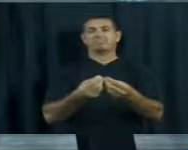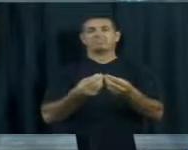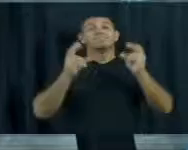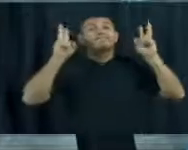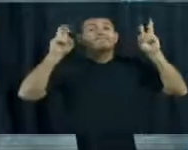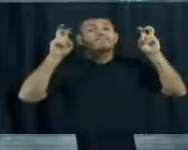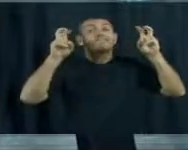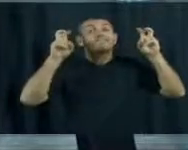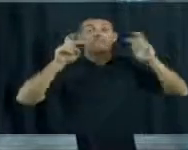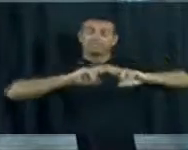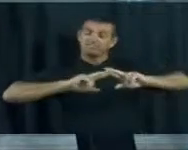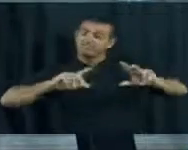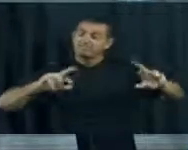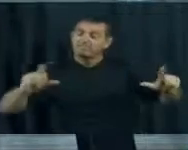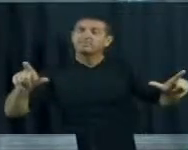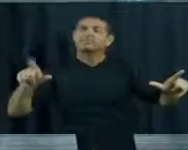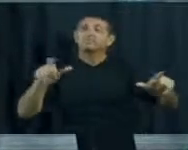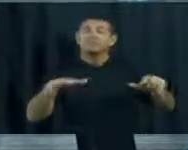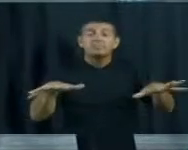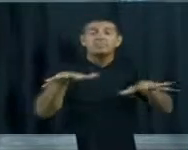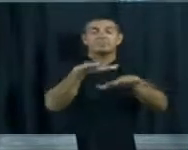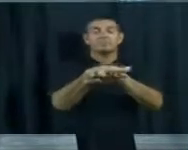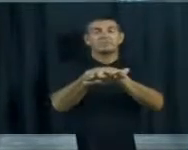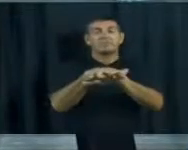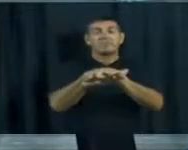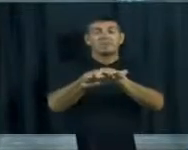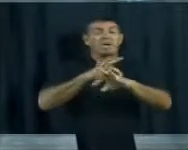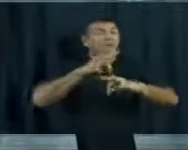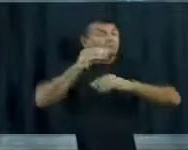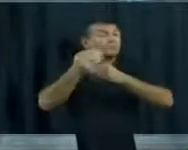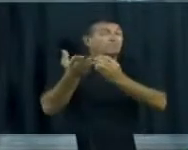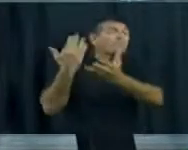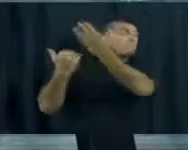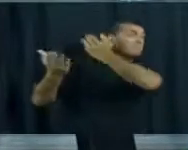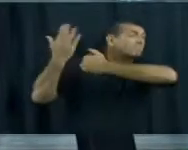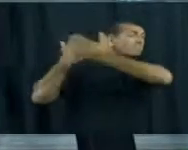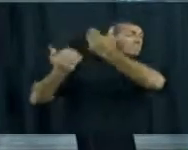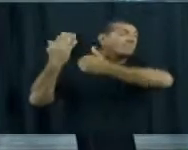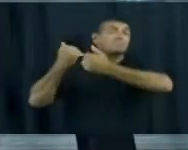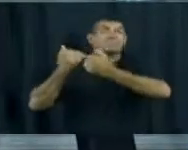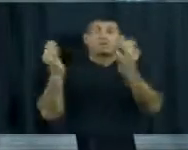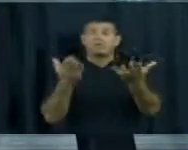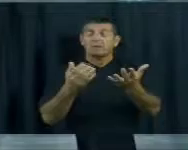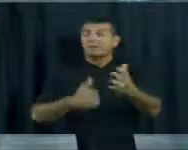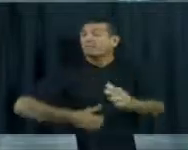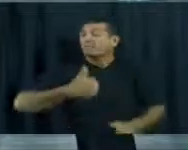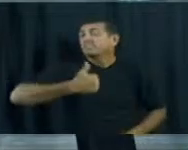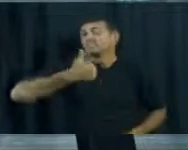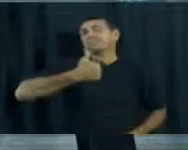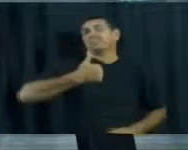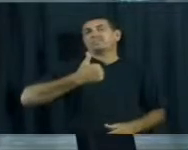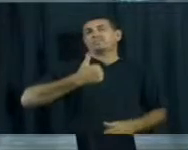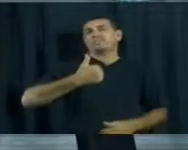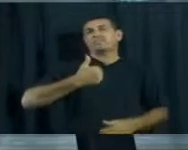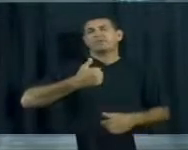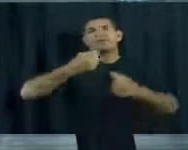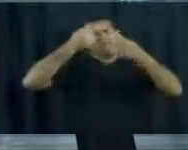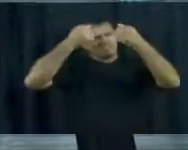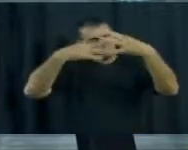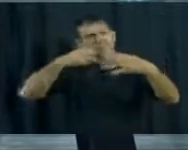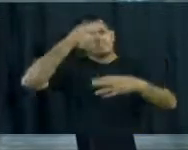Carnaval diferente de todas as folias que foram apresentadas. Eu queria que o senhor falasse um pouquinho sobre